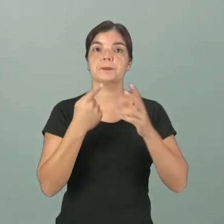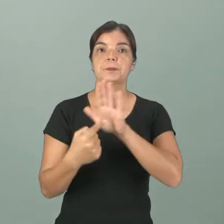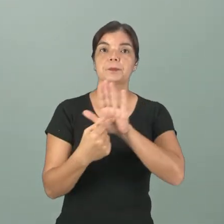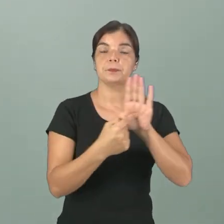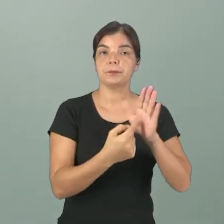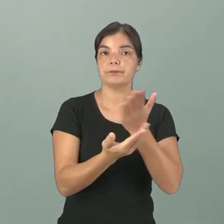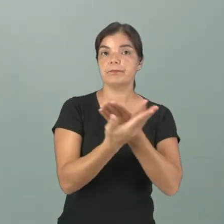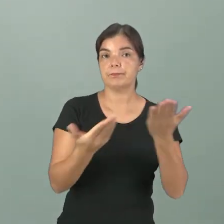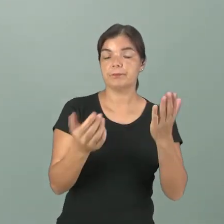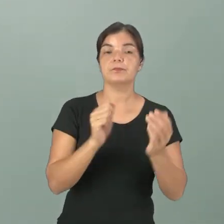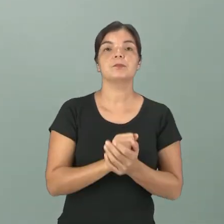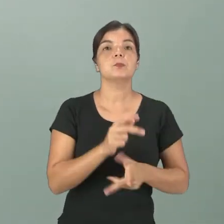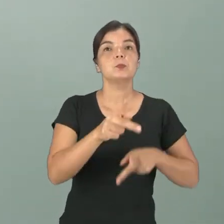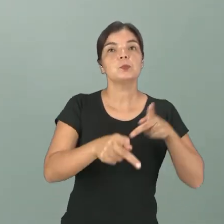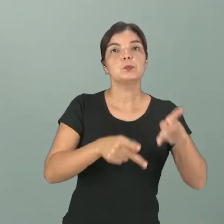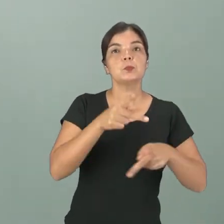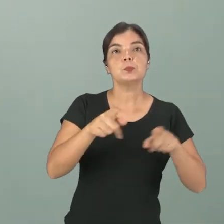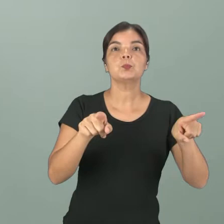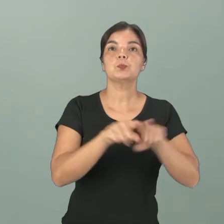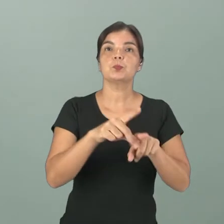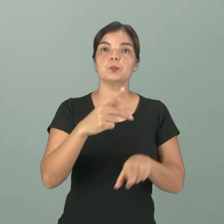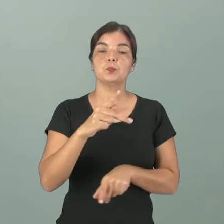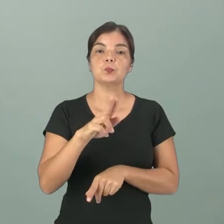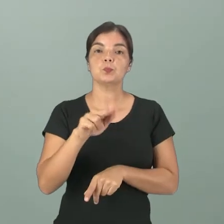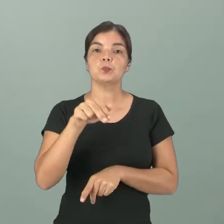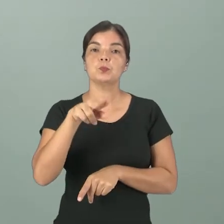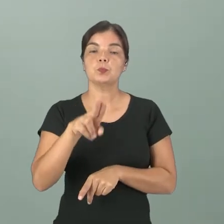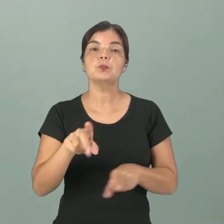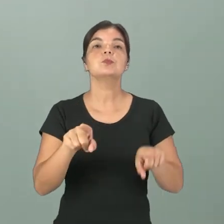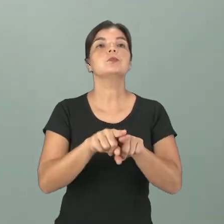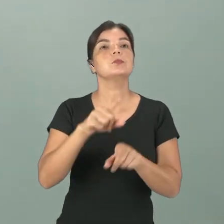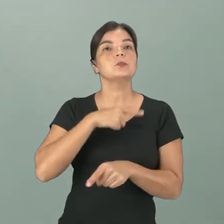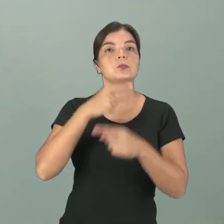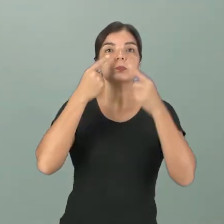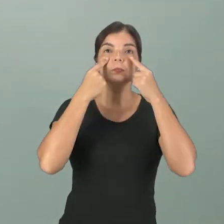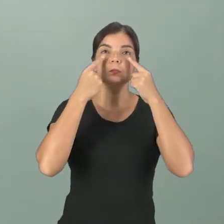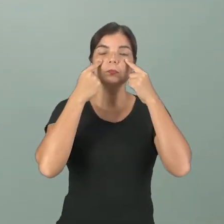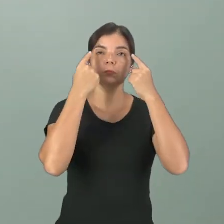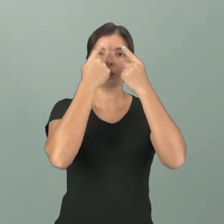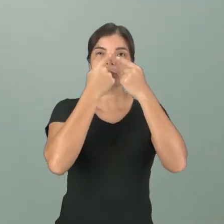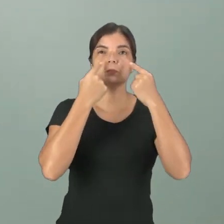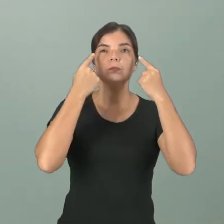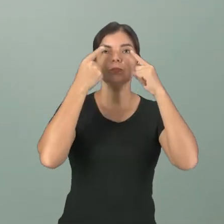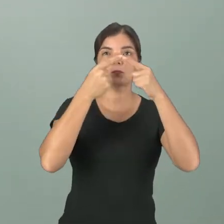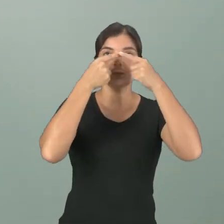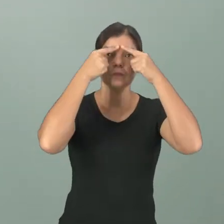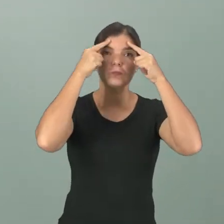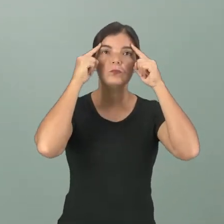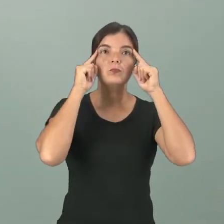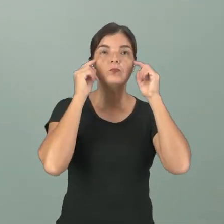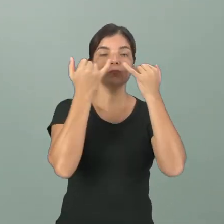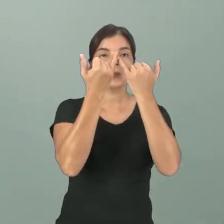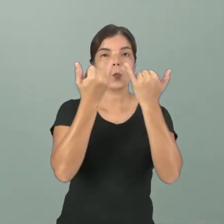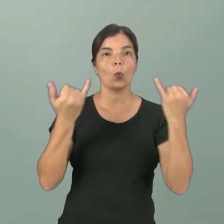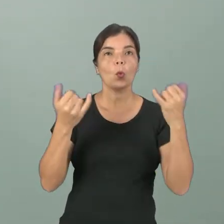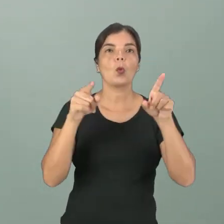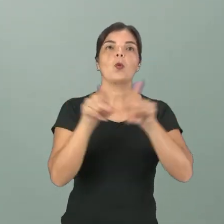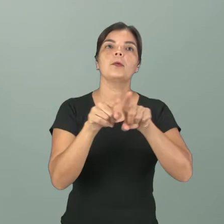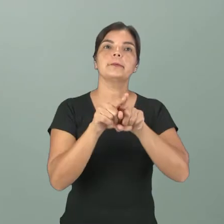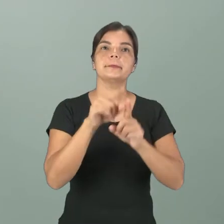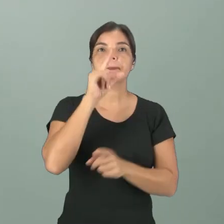trago para vocês, uma do povo Puni, do Gabão, que vai ter os olhos mais amendoados, as sobrancelhas mais